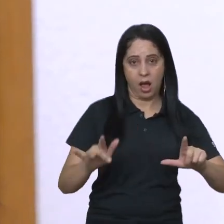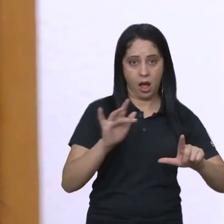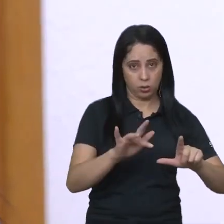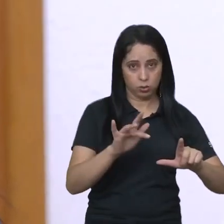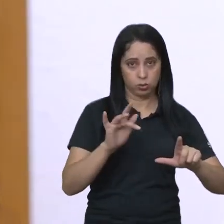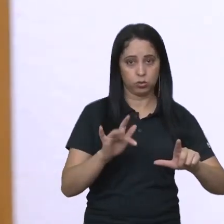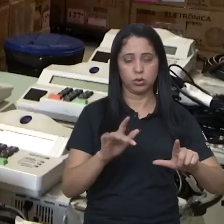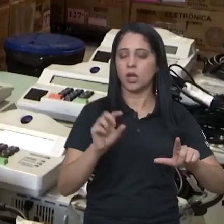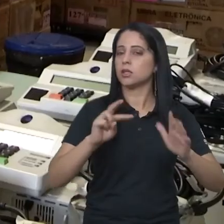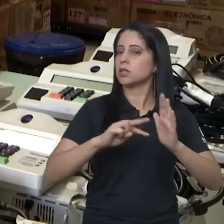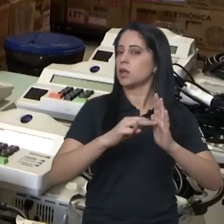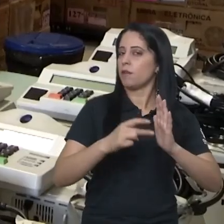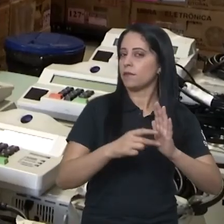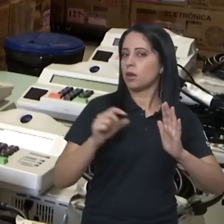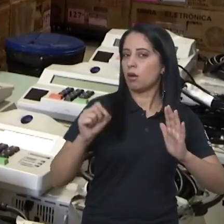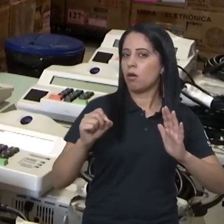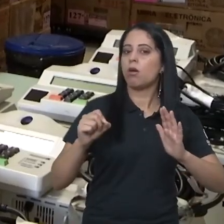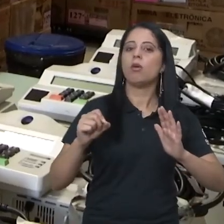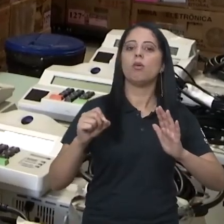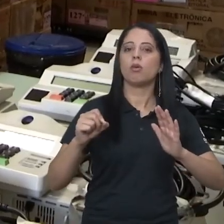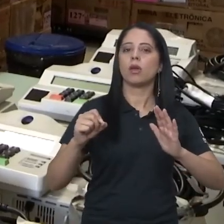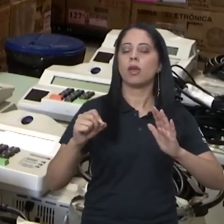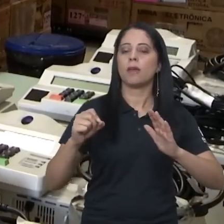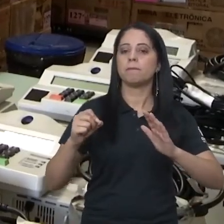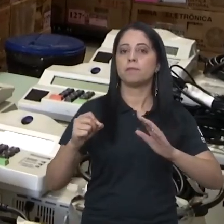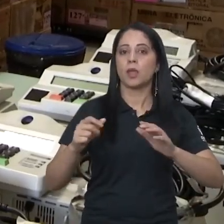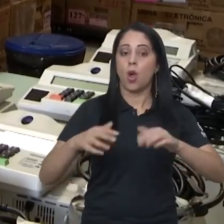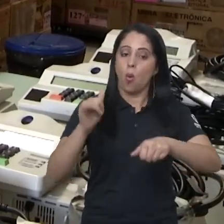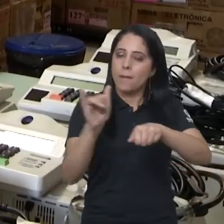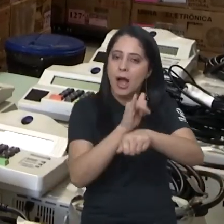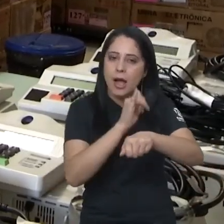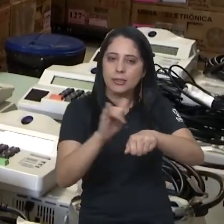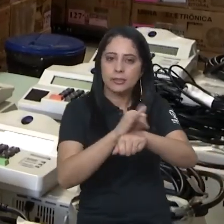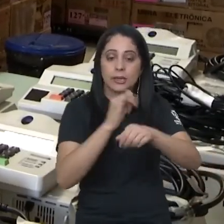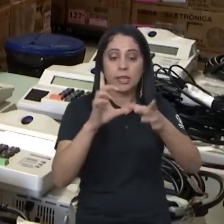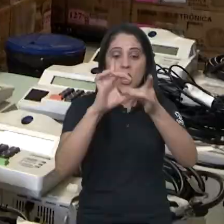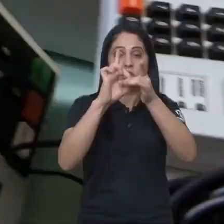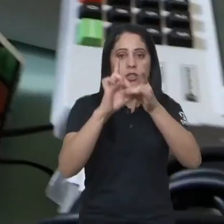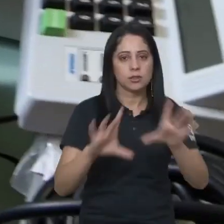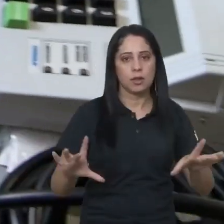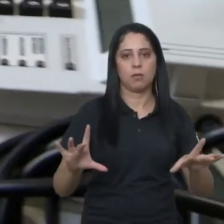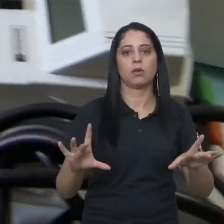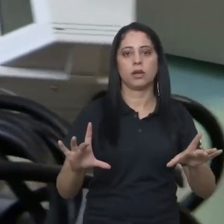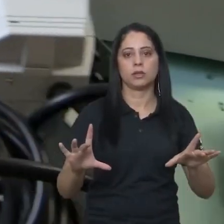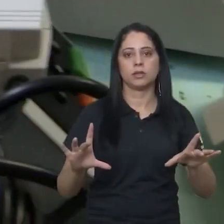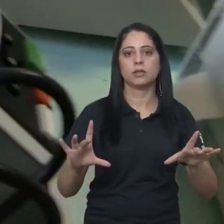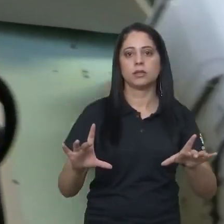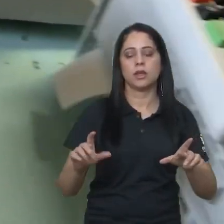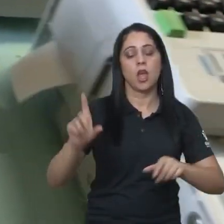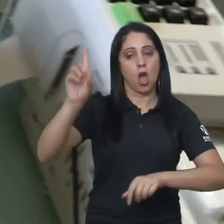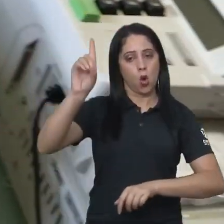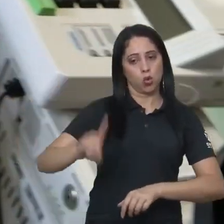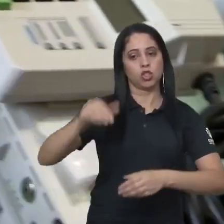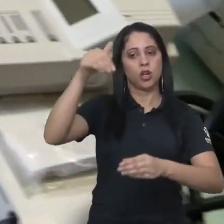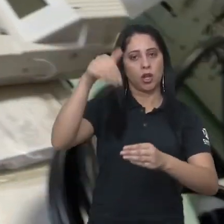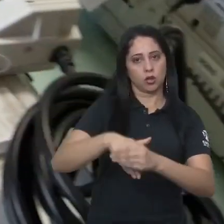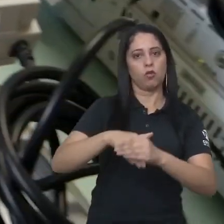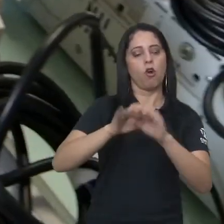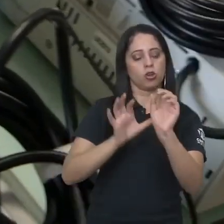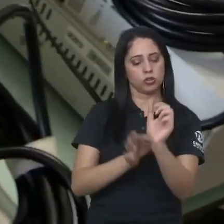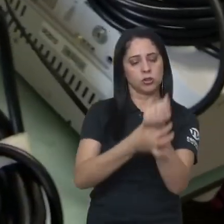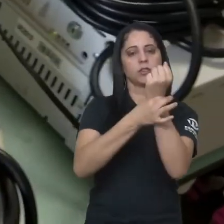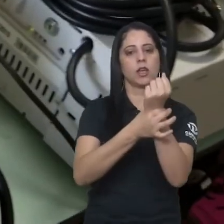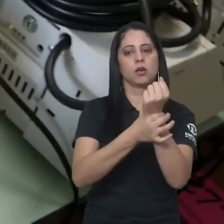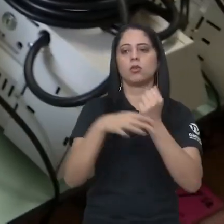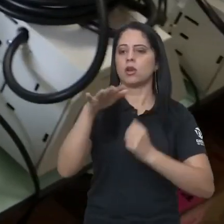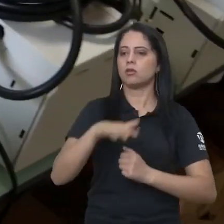urnas eletrônicas foram desenvolvidas para atender às necessidades do país. Elas são uma ferramenta de democracia